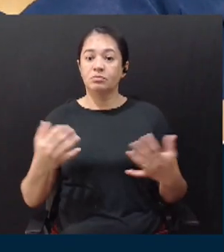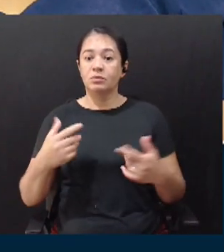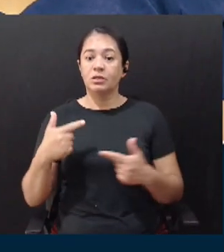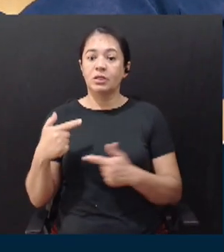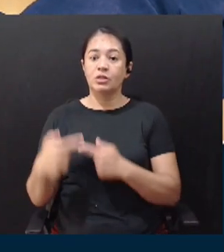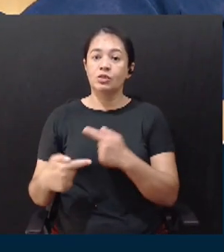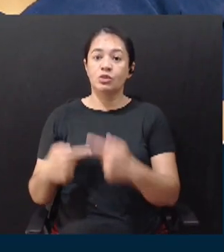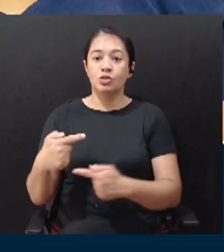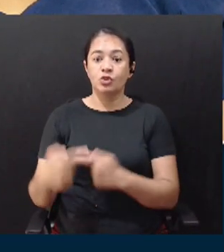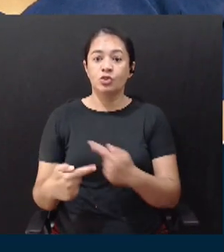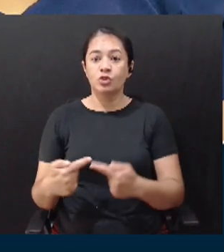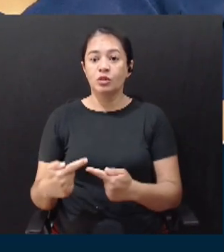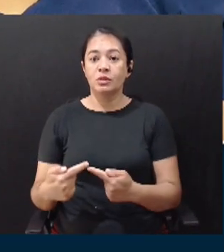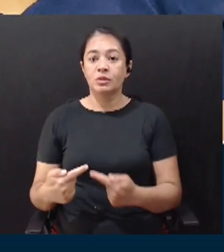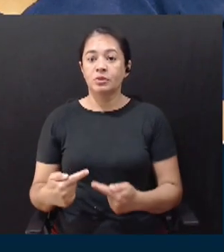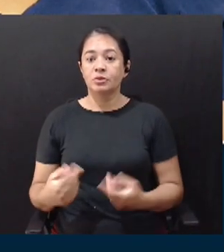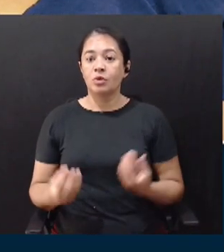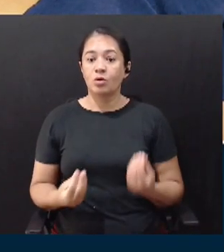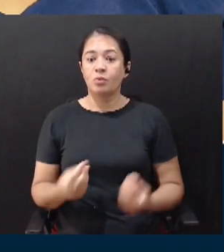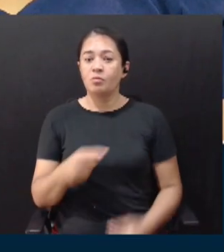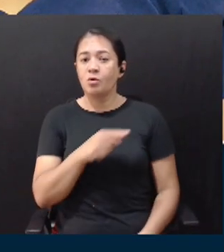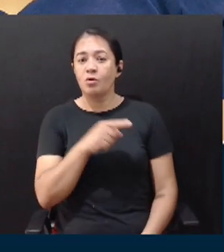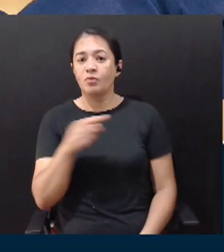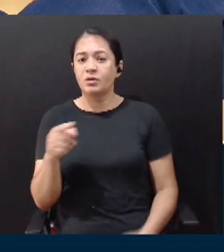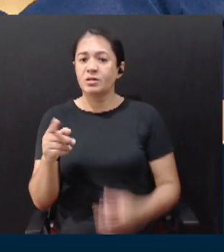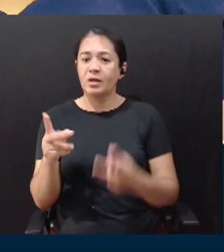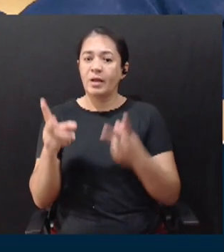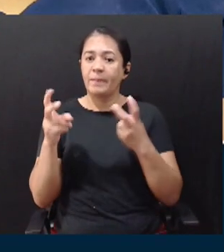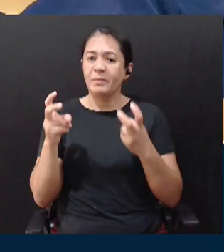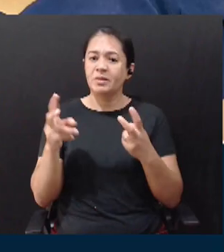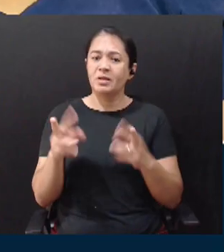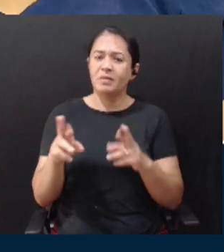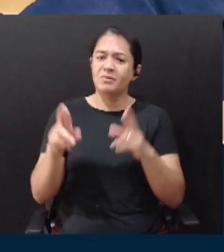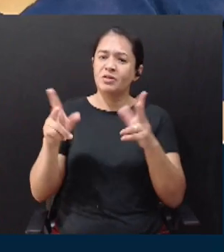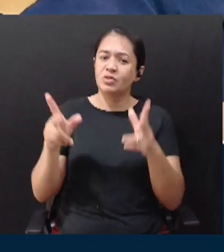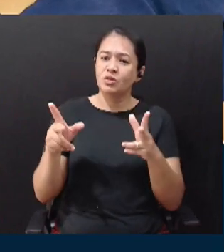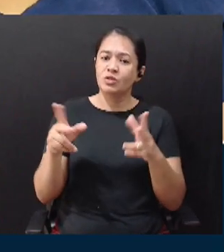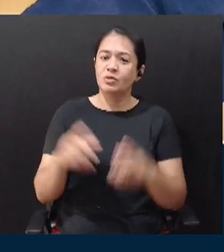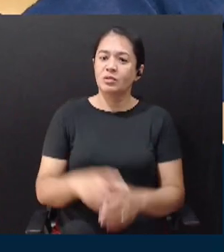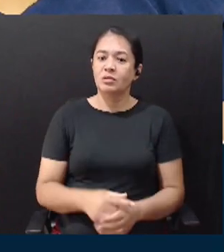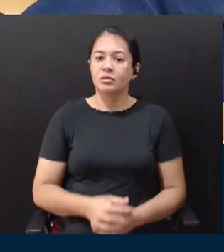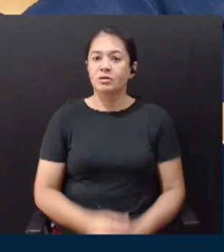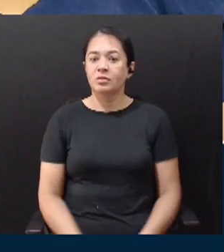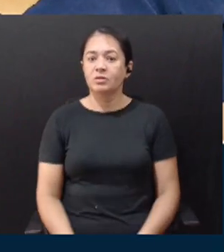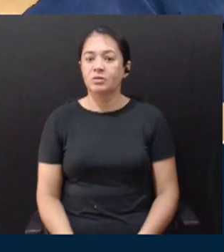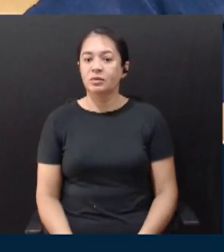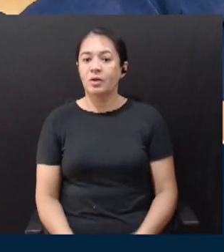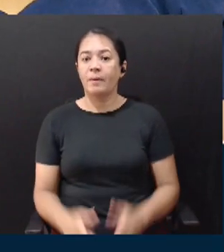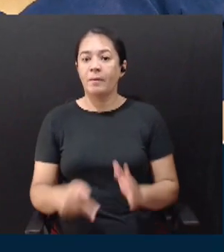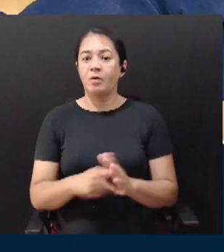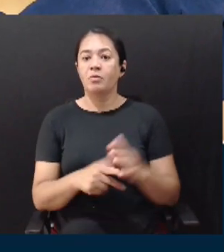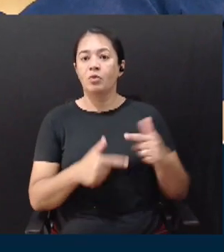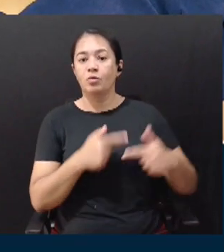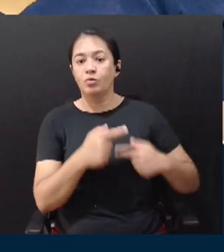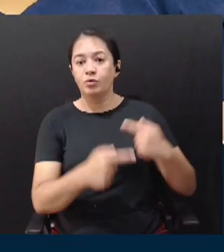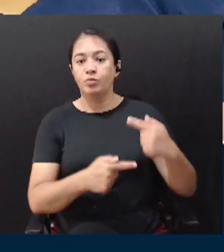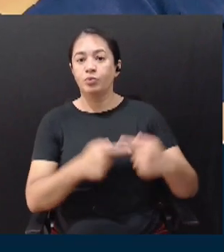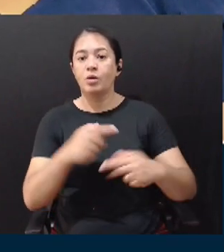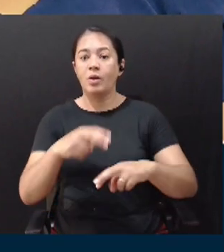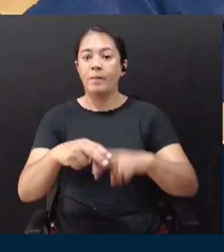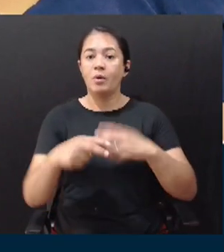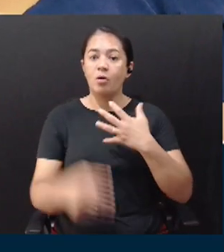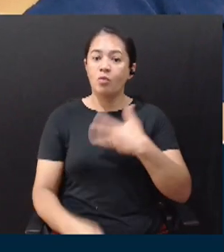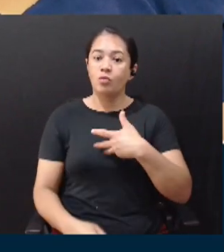Marina, você vê diferença nas gerações referente a esse comportamento de final